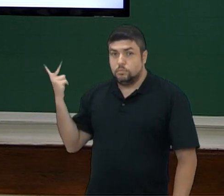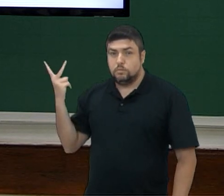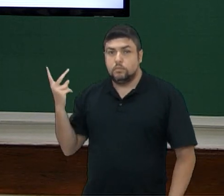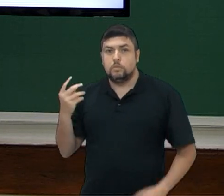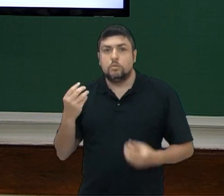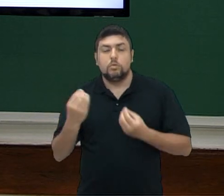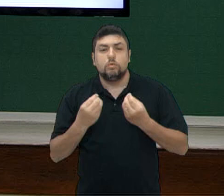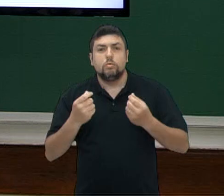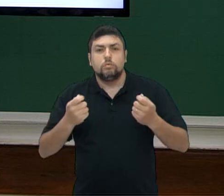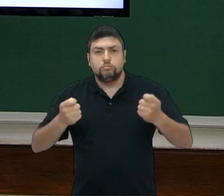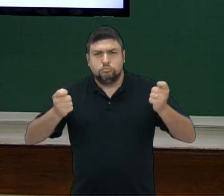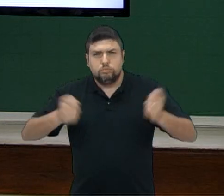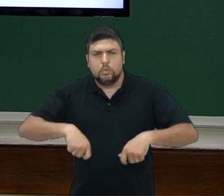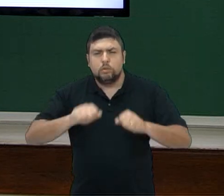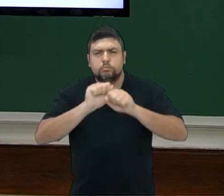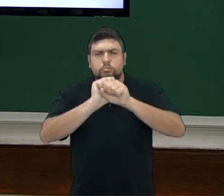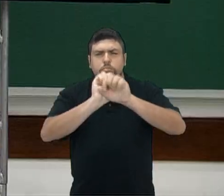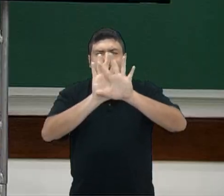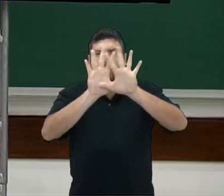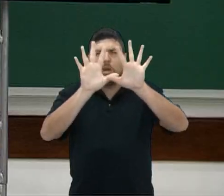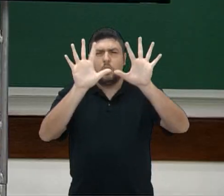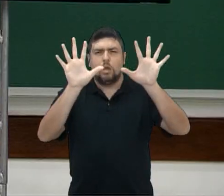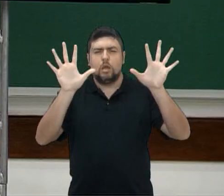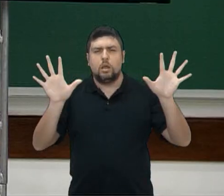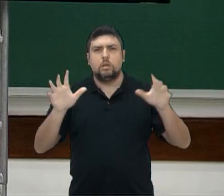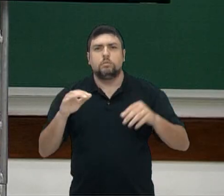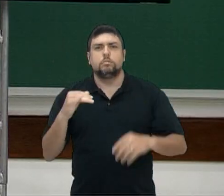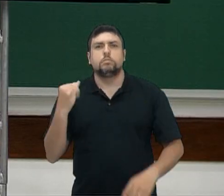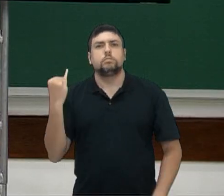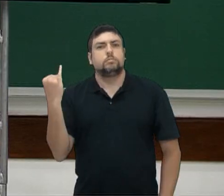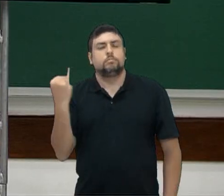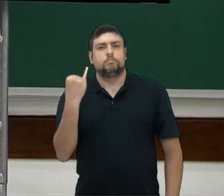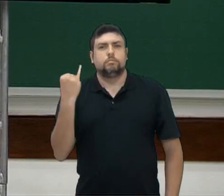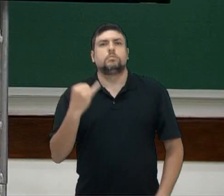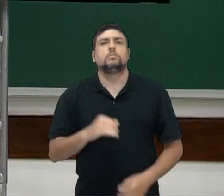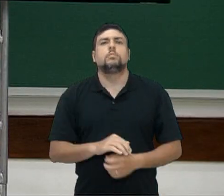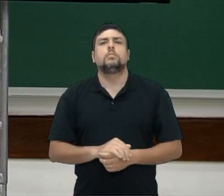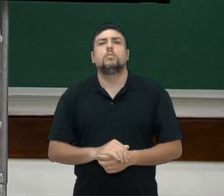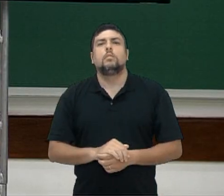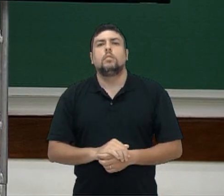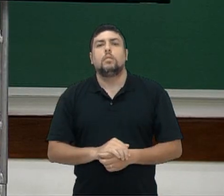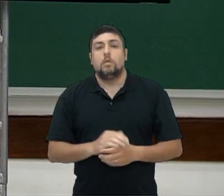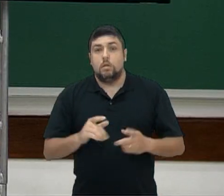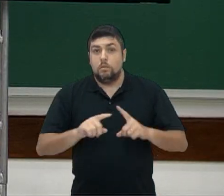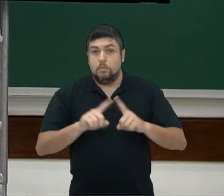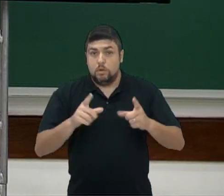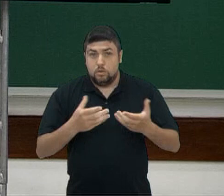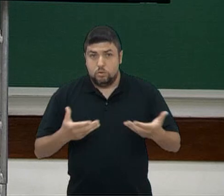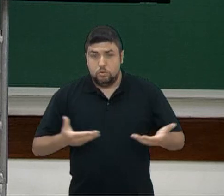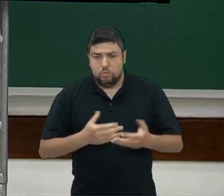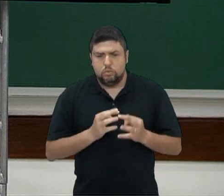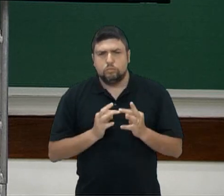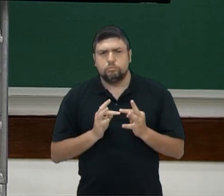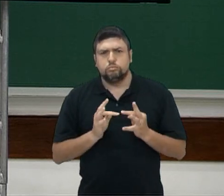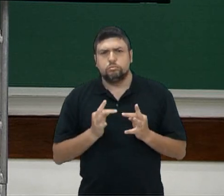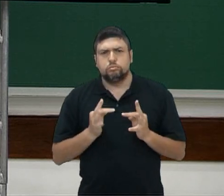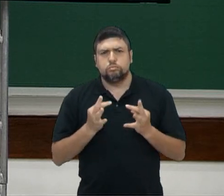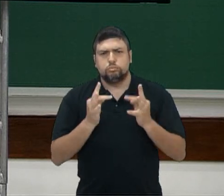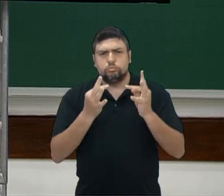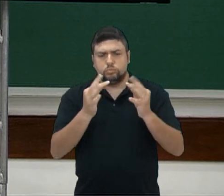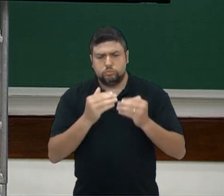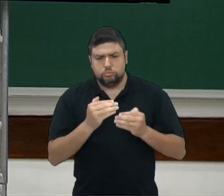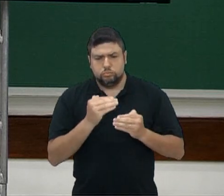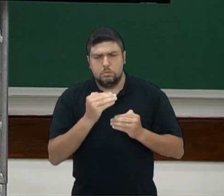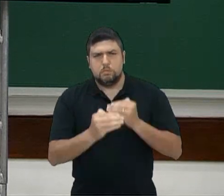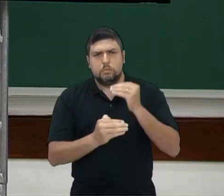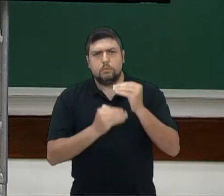é de suma importância para esse desenvolvimento. Porém, dentro de todo o avanço da ciência, que isso acabou generalizando,